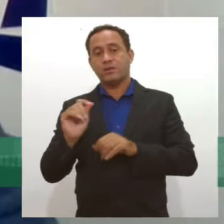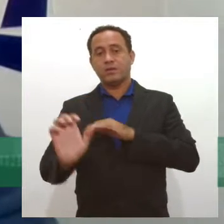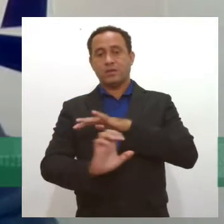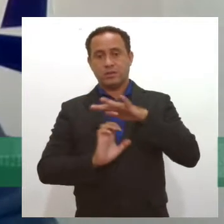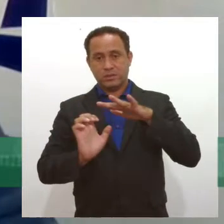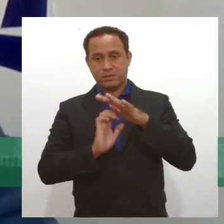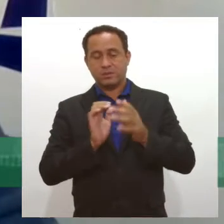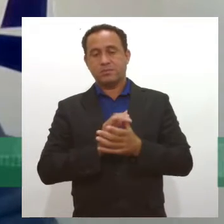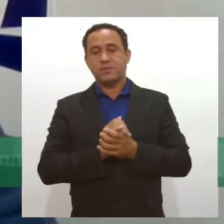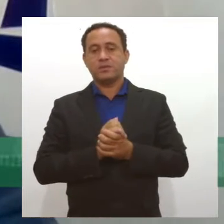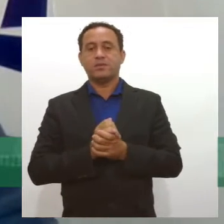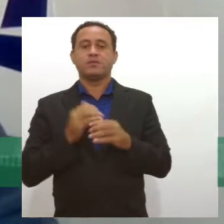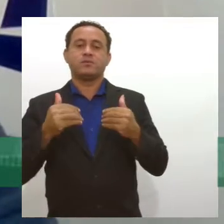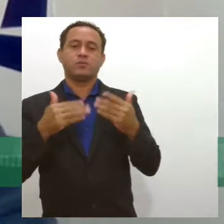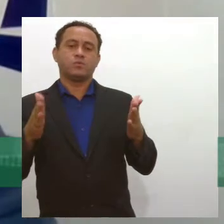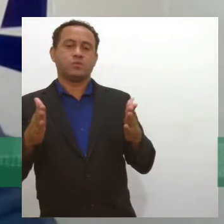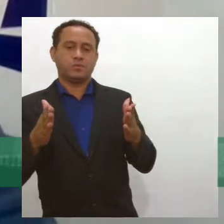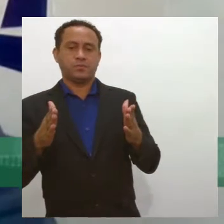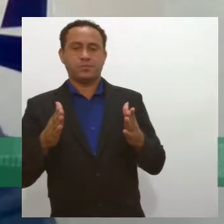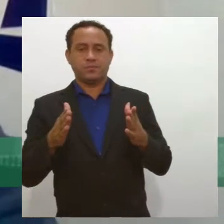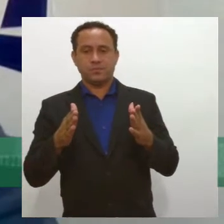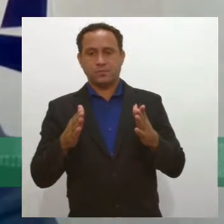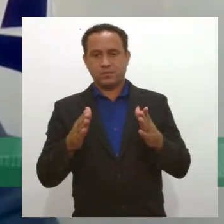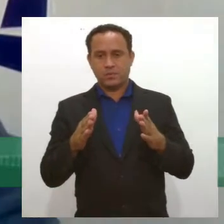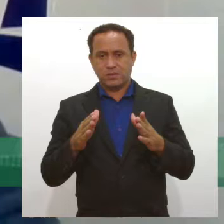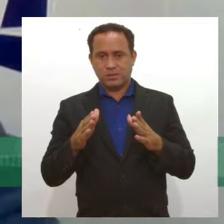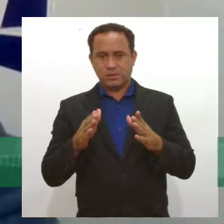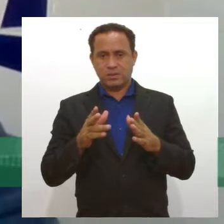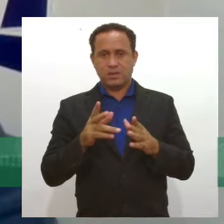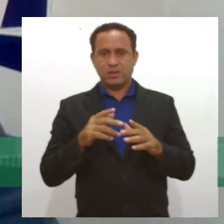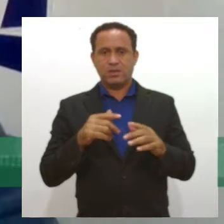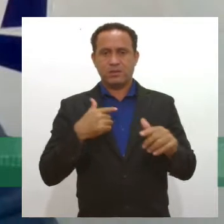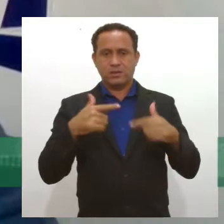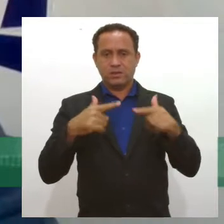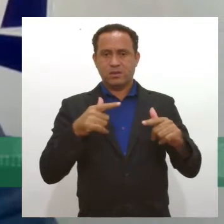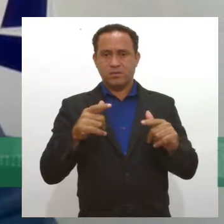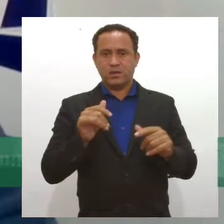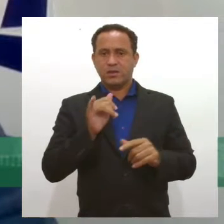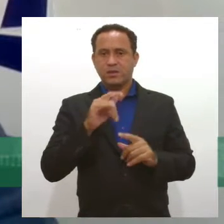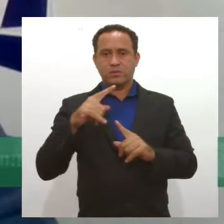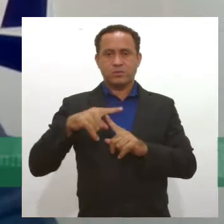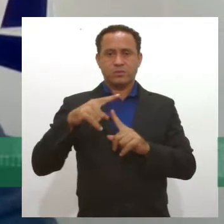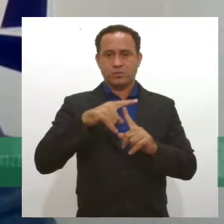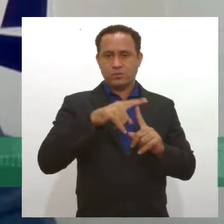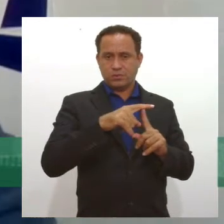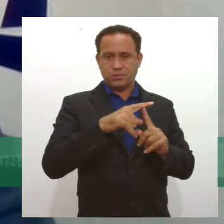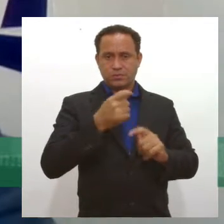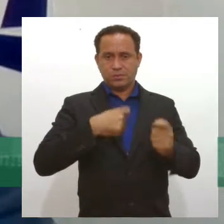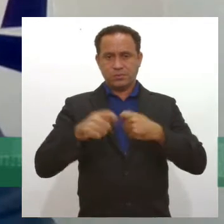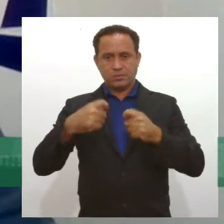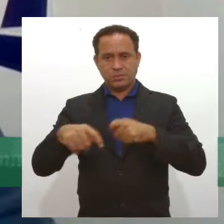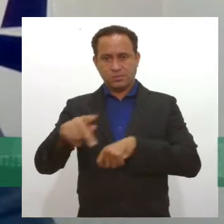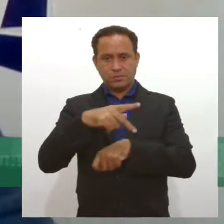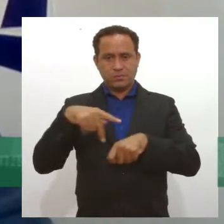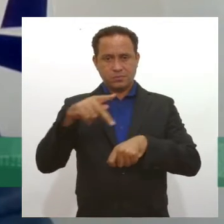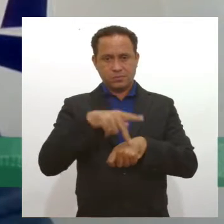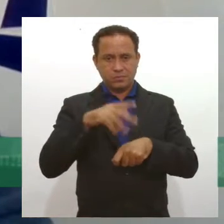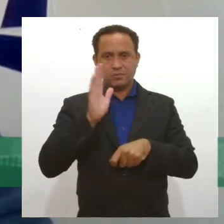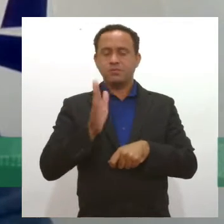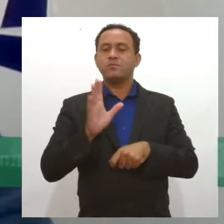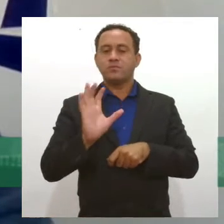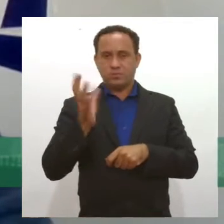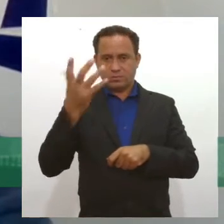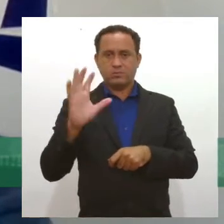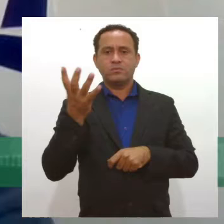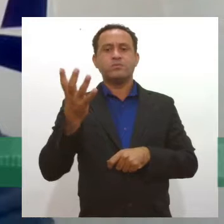empresas começarem a tracionar, né, seus modelos de negócio aqui no país. Eu acho que isso já está ocorrendo.